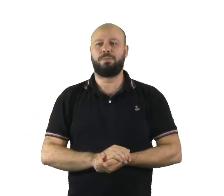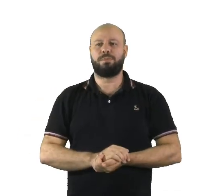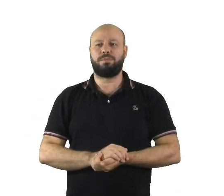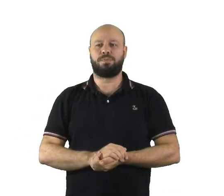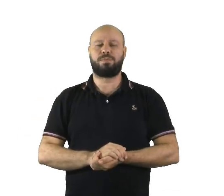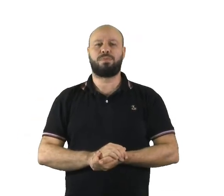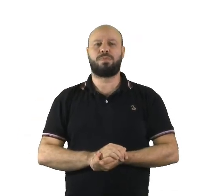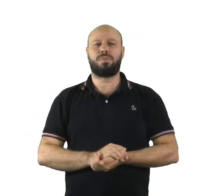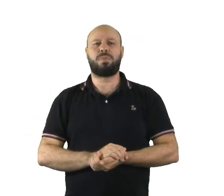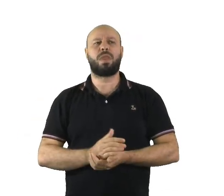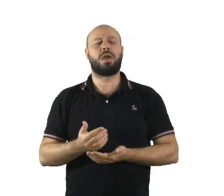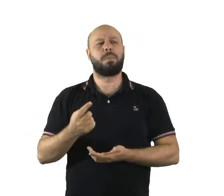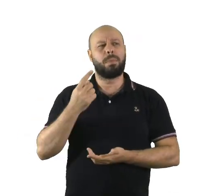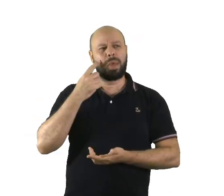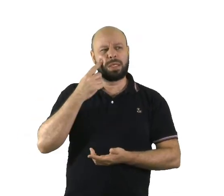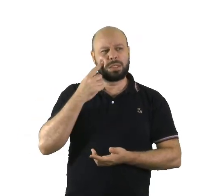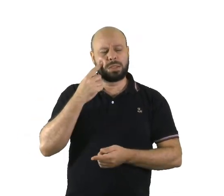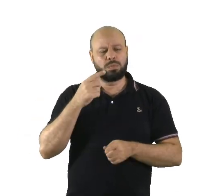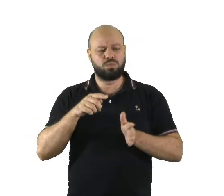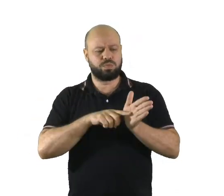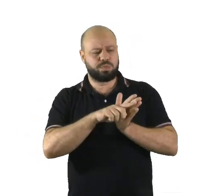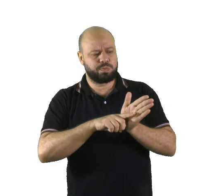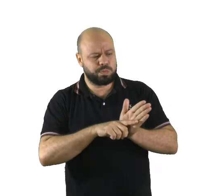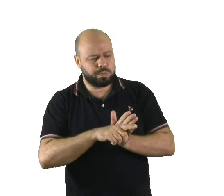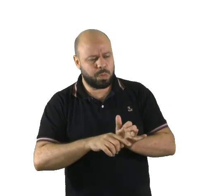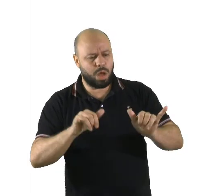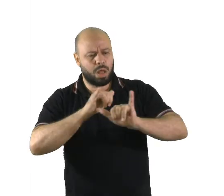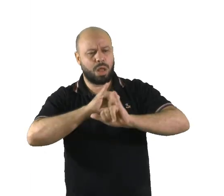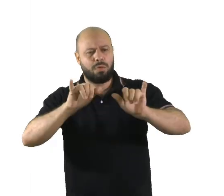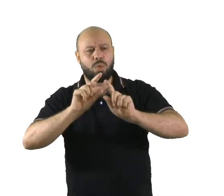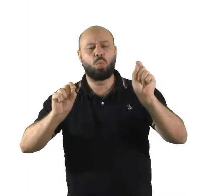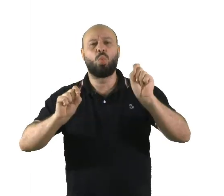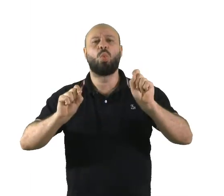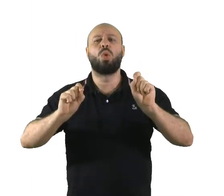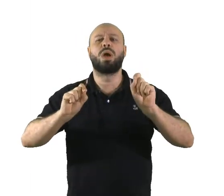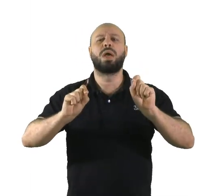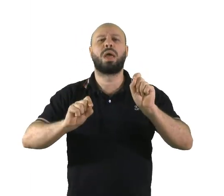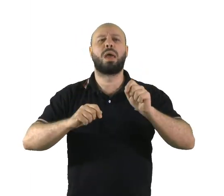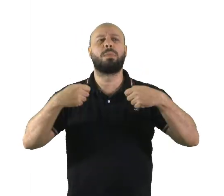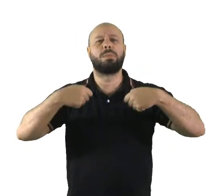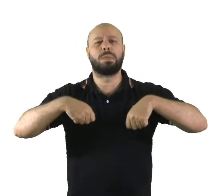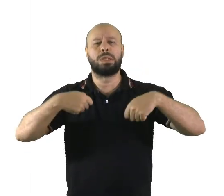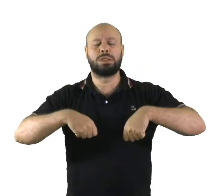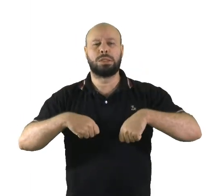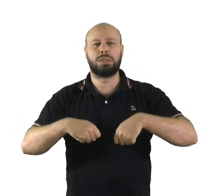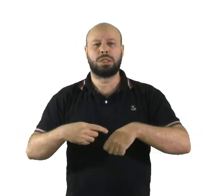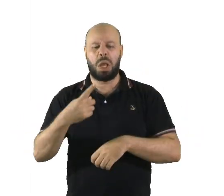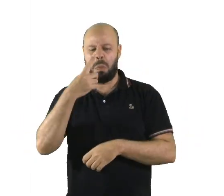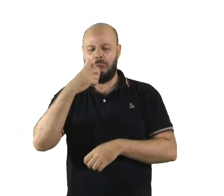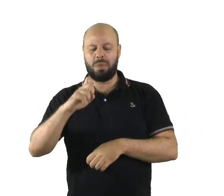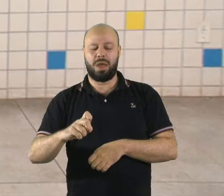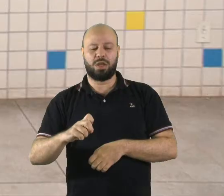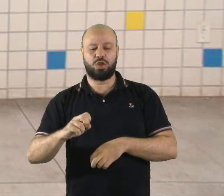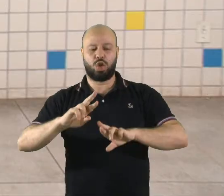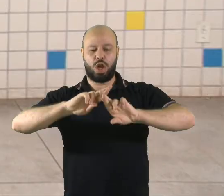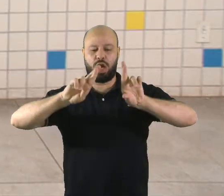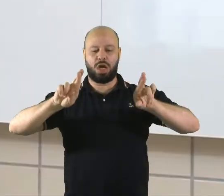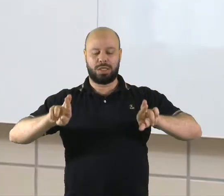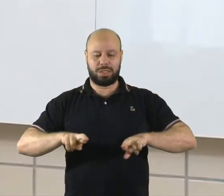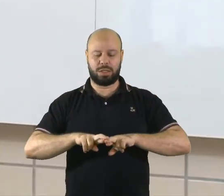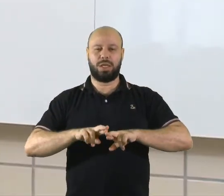também pesquisar informações sobre a necessidade da reciclagem de lixo.